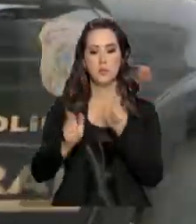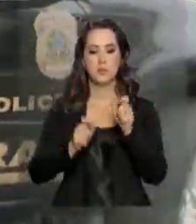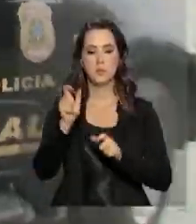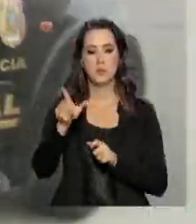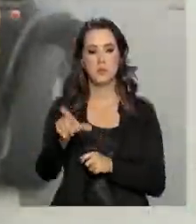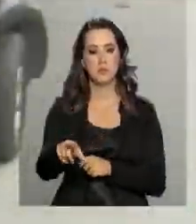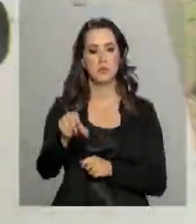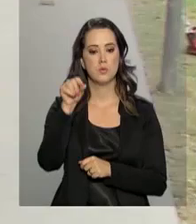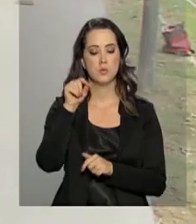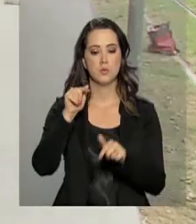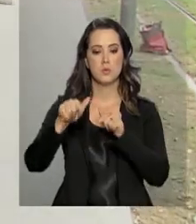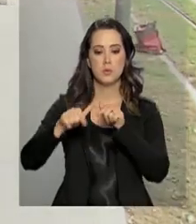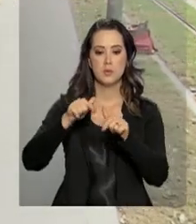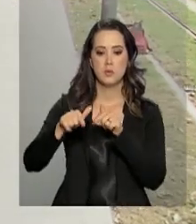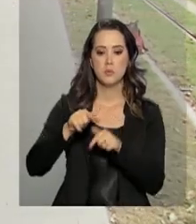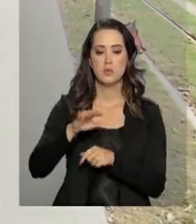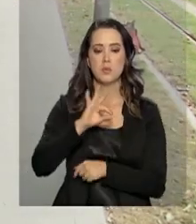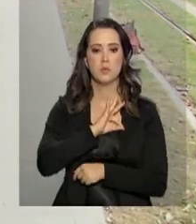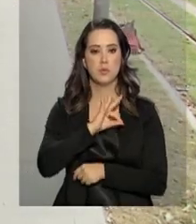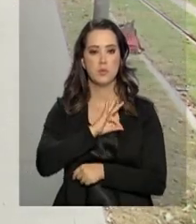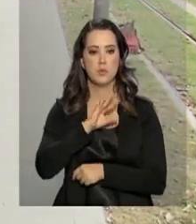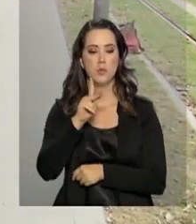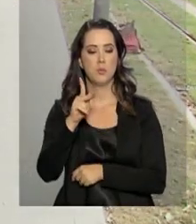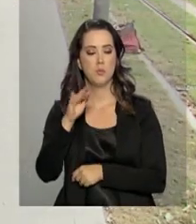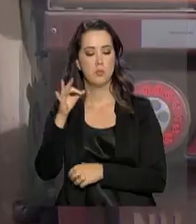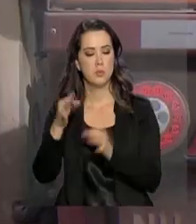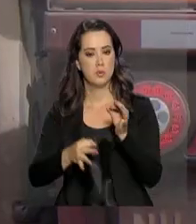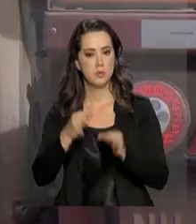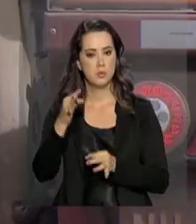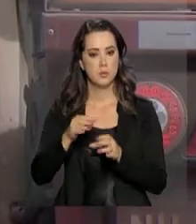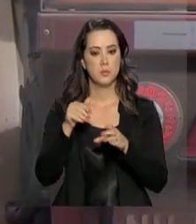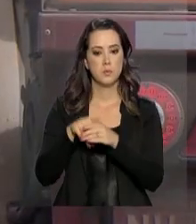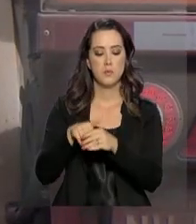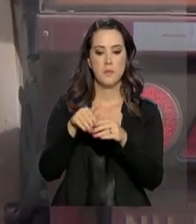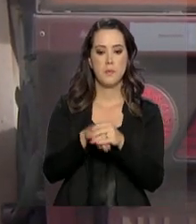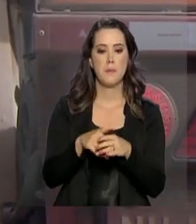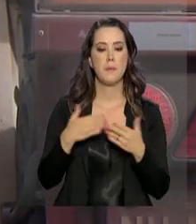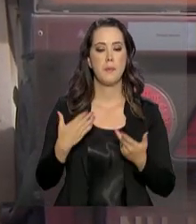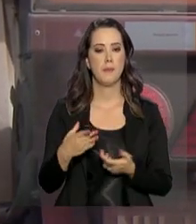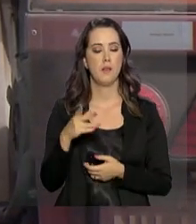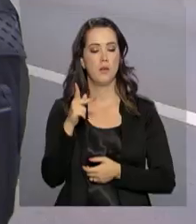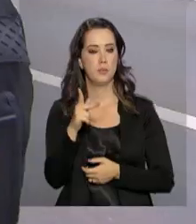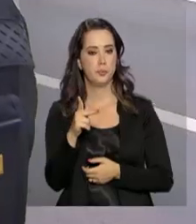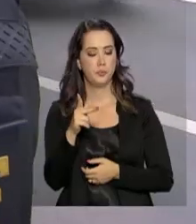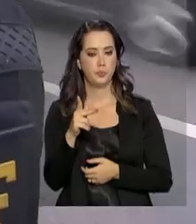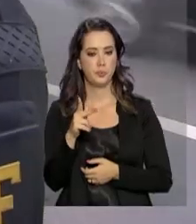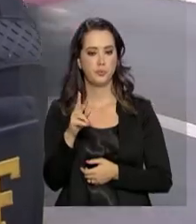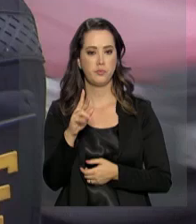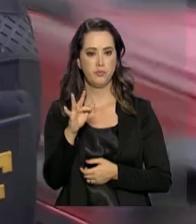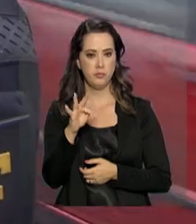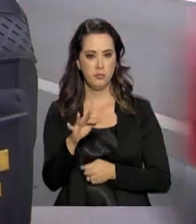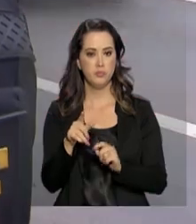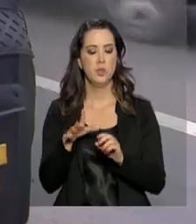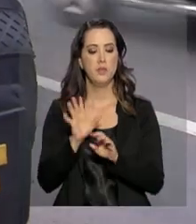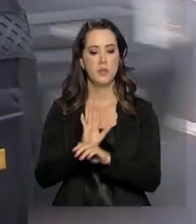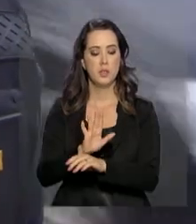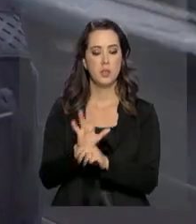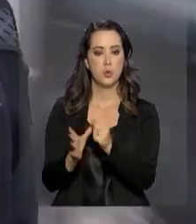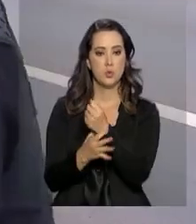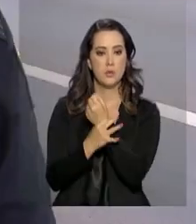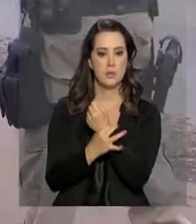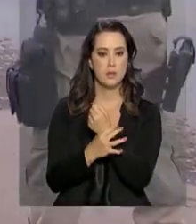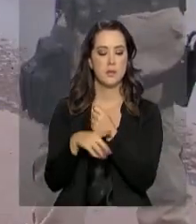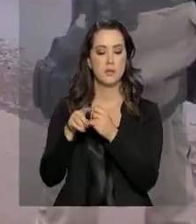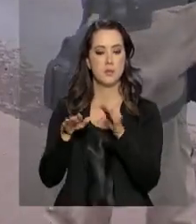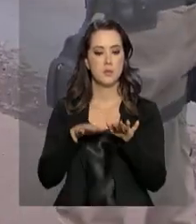para atuar como polícia judiciária eleitoral já a polícia rodoviária federal vai reforçar a segurança nas estradas e